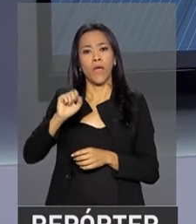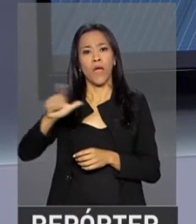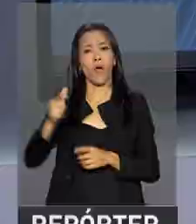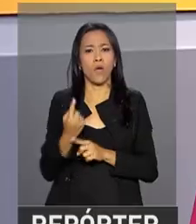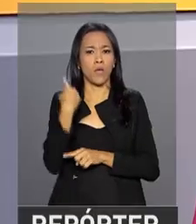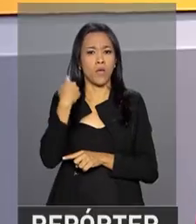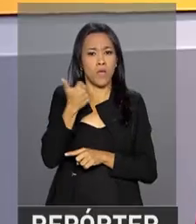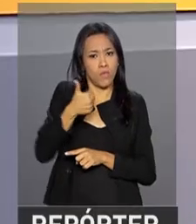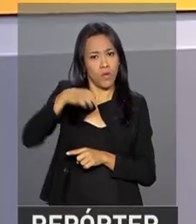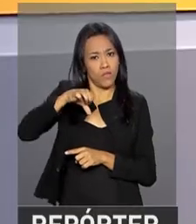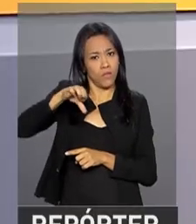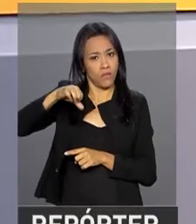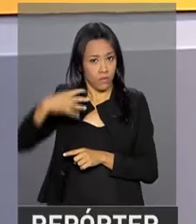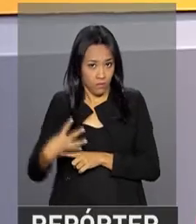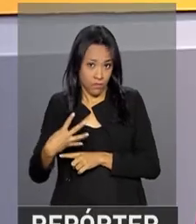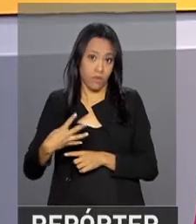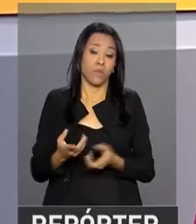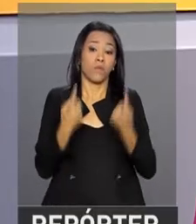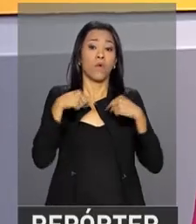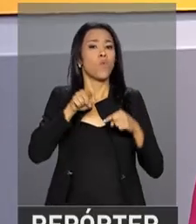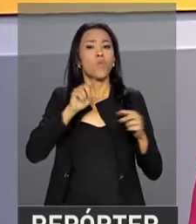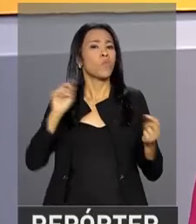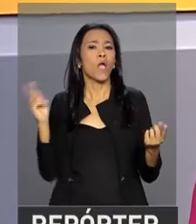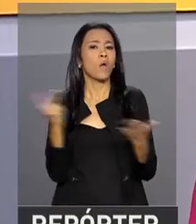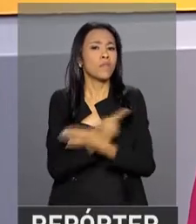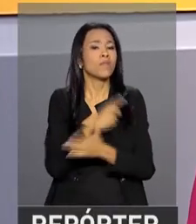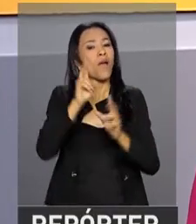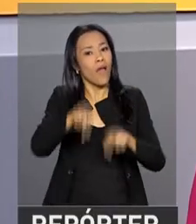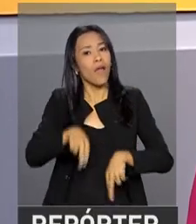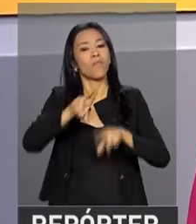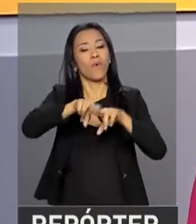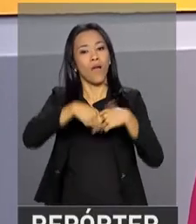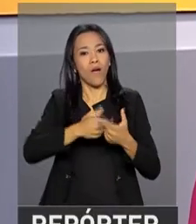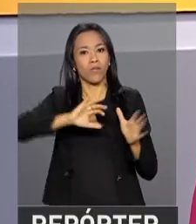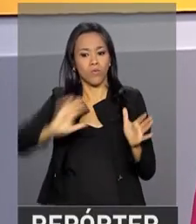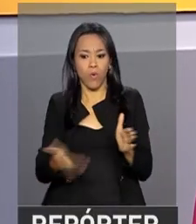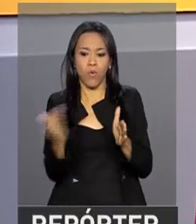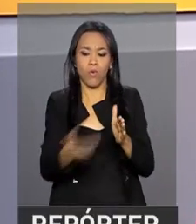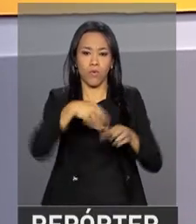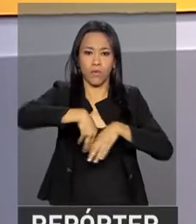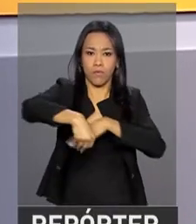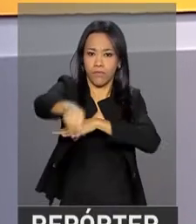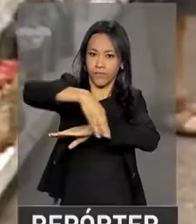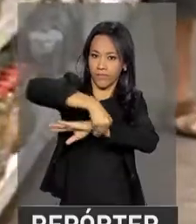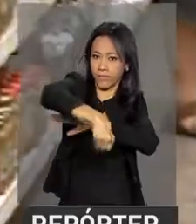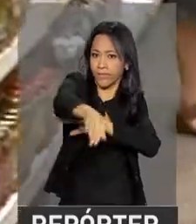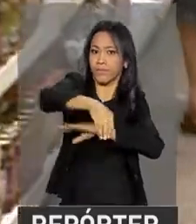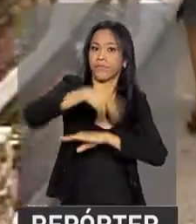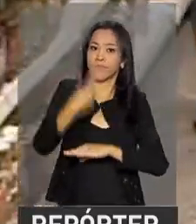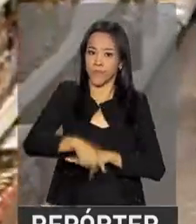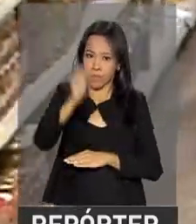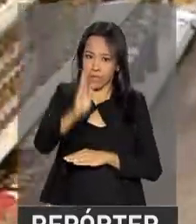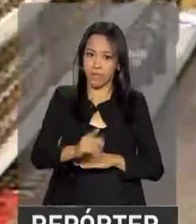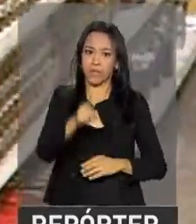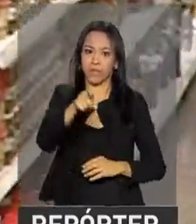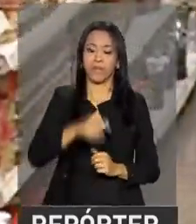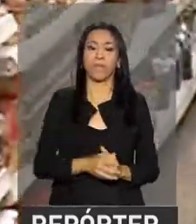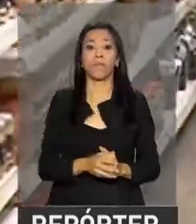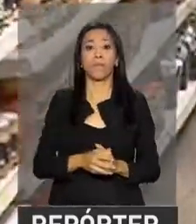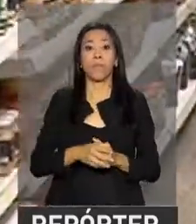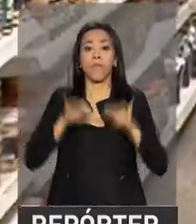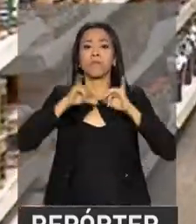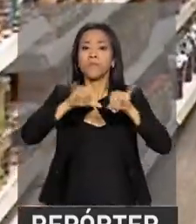1994. Um dos motivos para a queda de preços é o recorde na safra brasileira. Nos